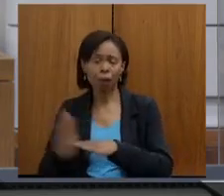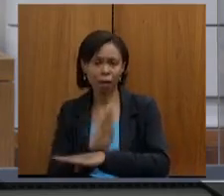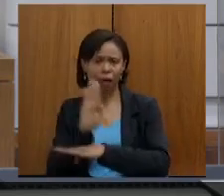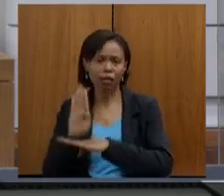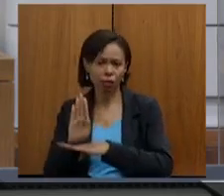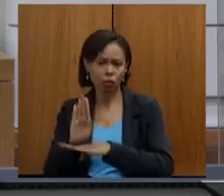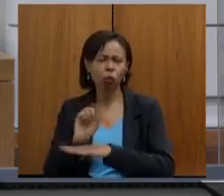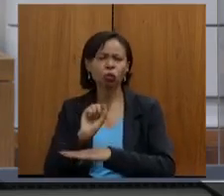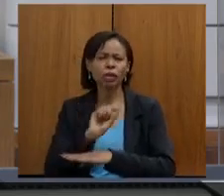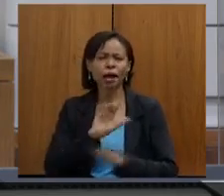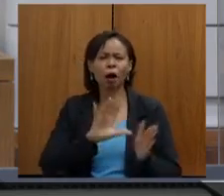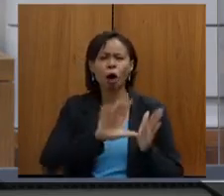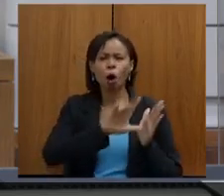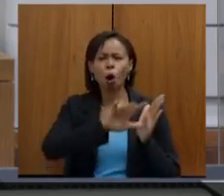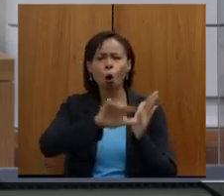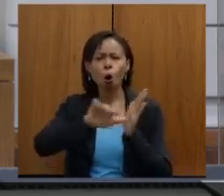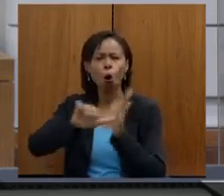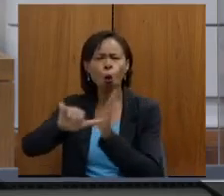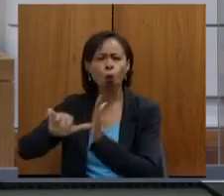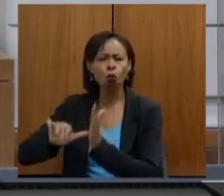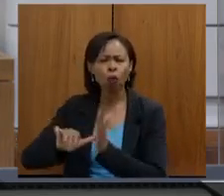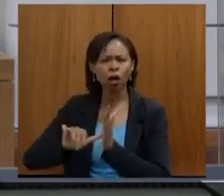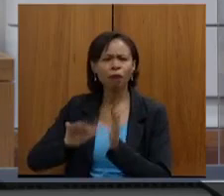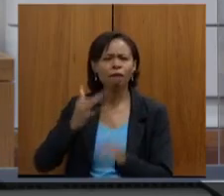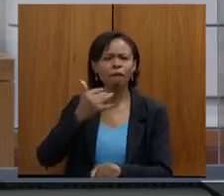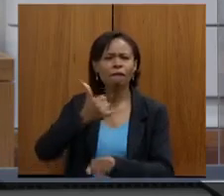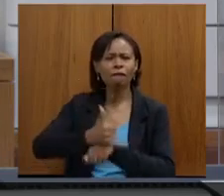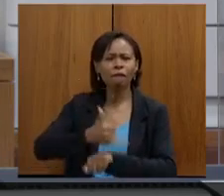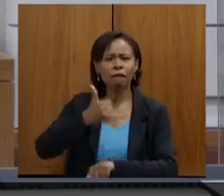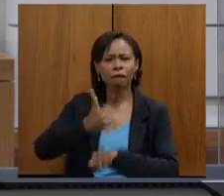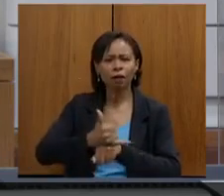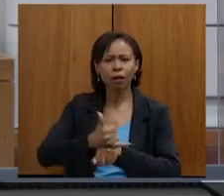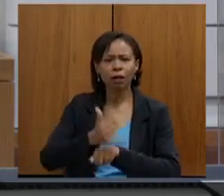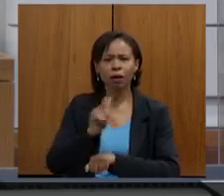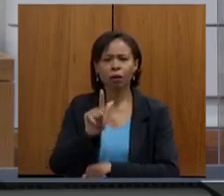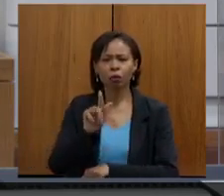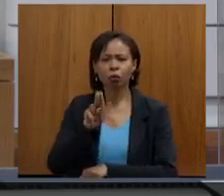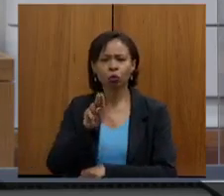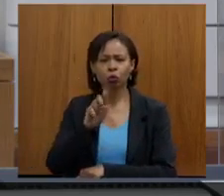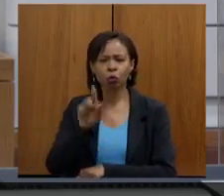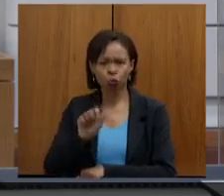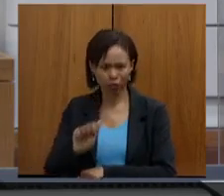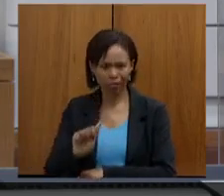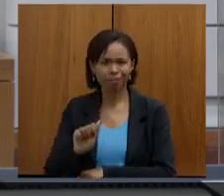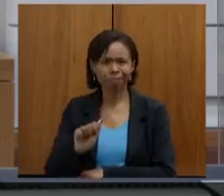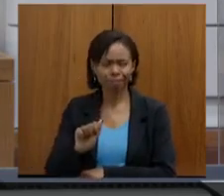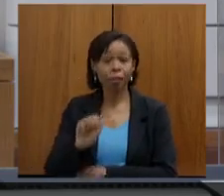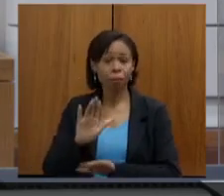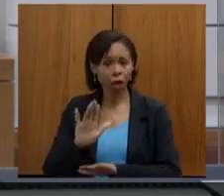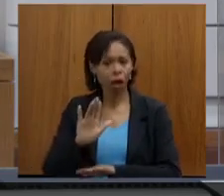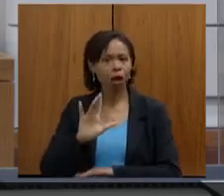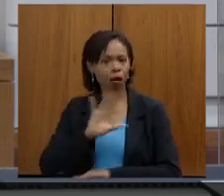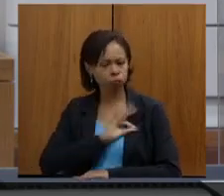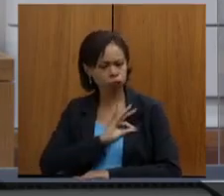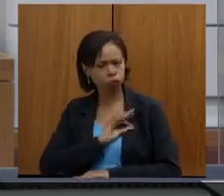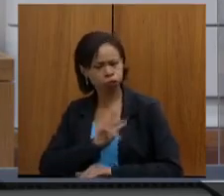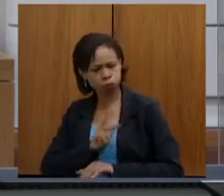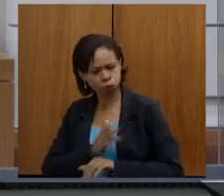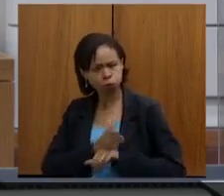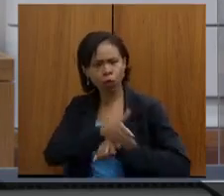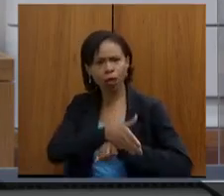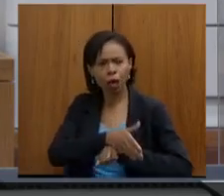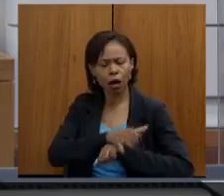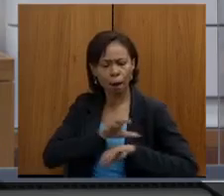o que dá um valor de 40 mil cada cada operação dessa dos criminosos a polícia militar estava lá prendeu vários